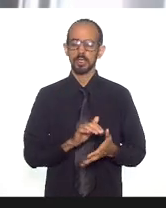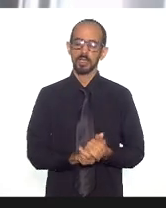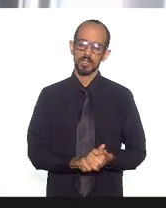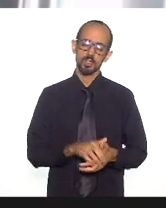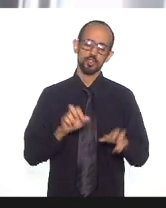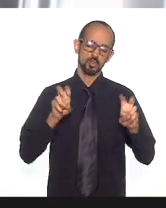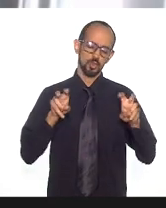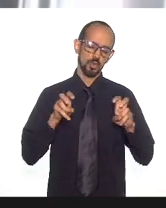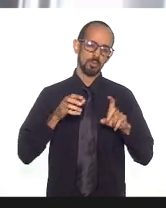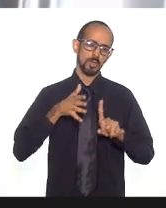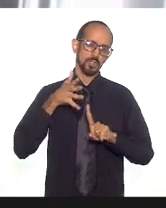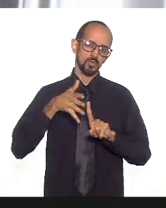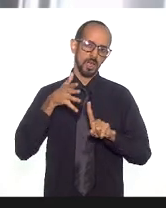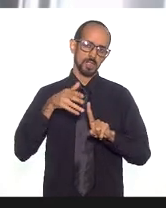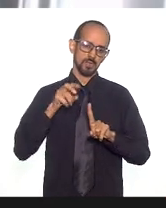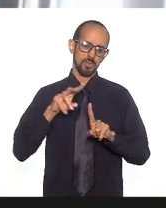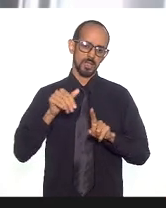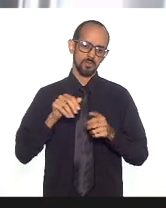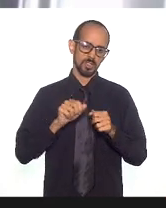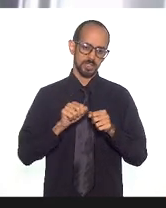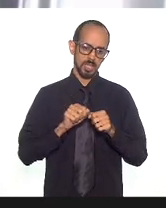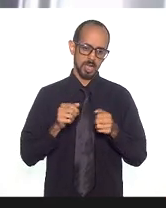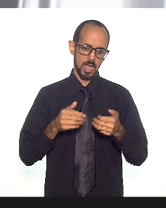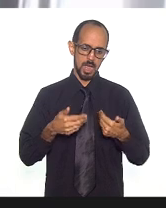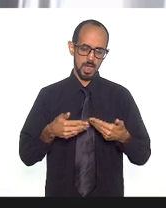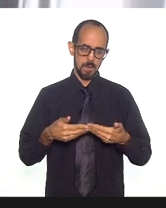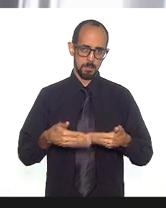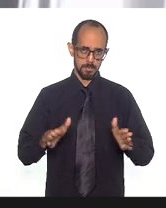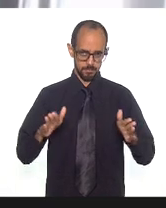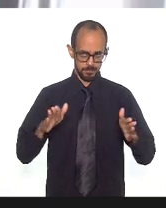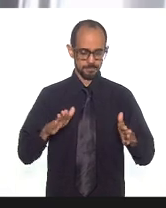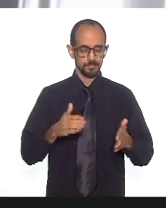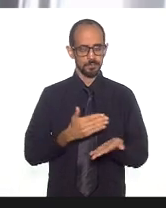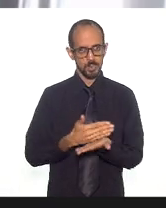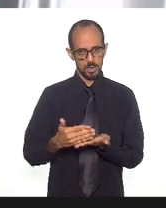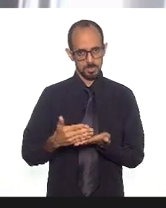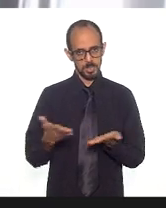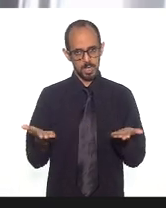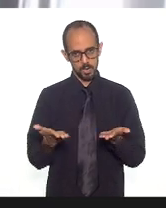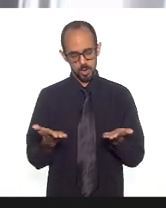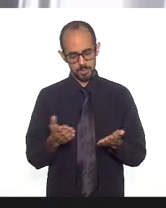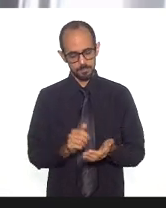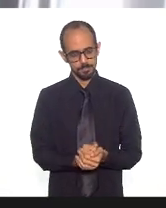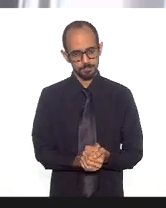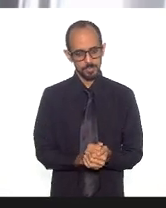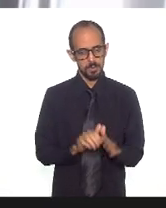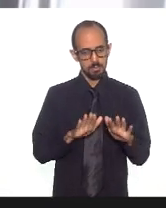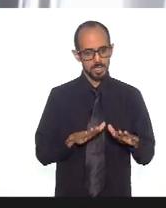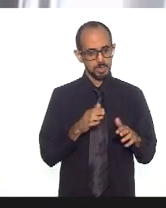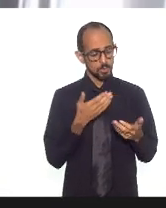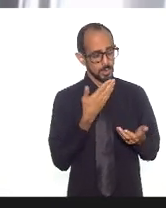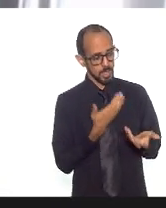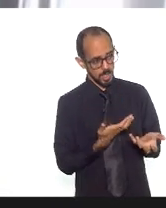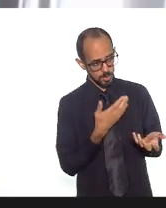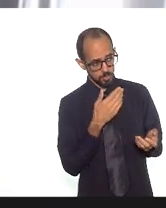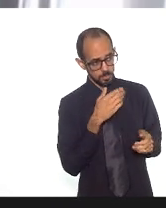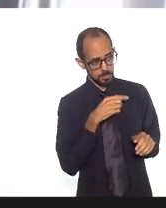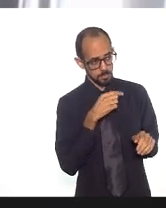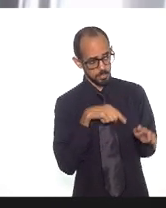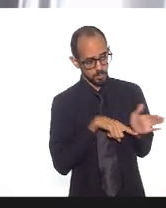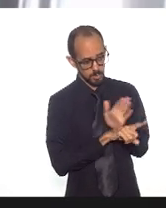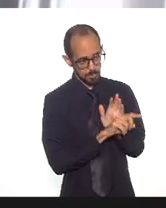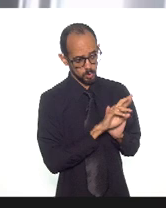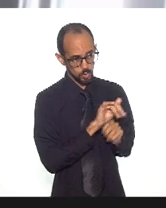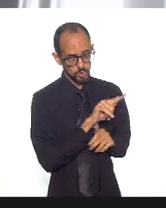ser feitas a partir de agora. Mas eu queria deixar, presidente Rogério, então, um encaminhamento, assim, já com Vossa Senhoria, se